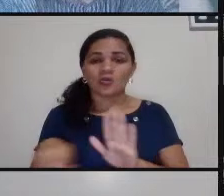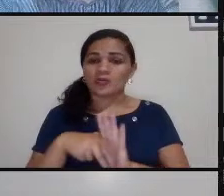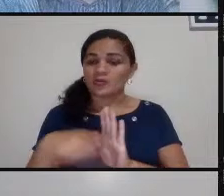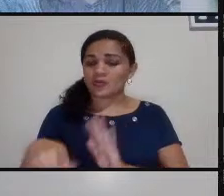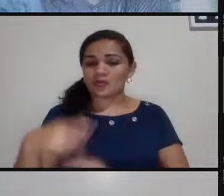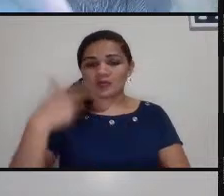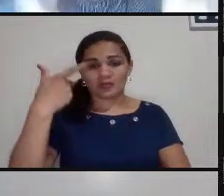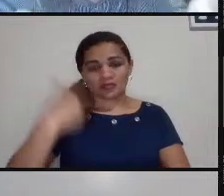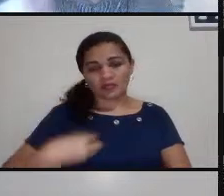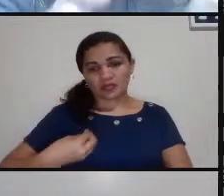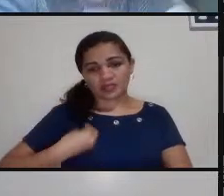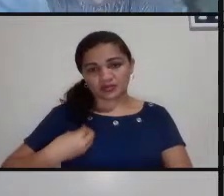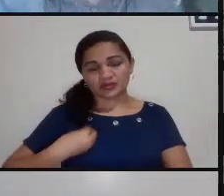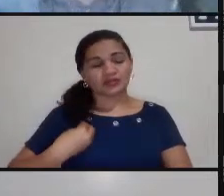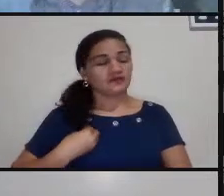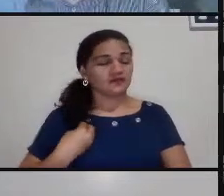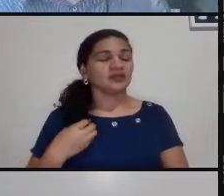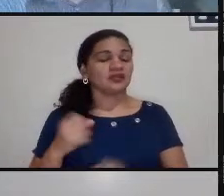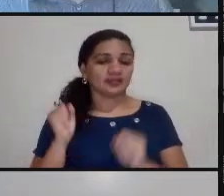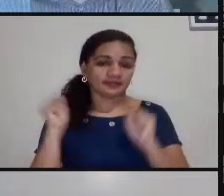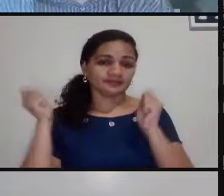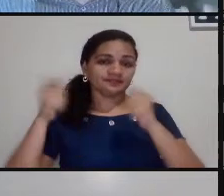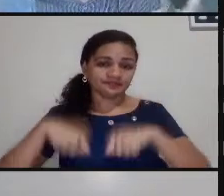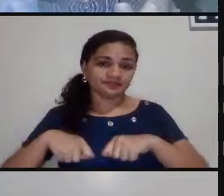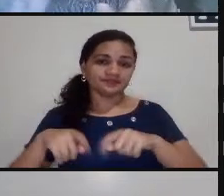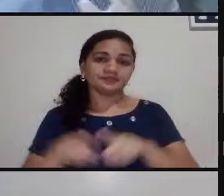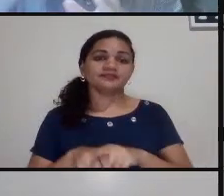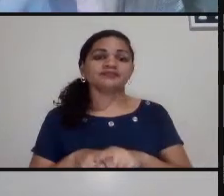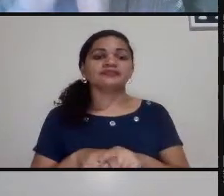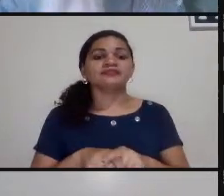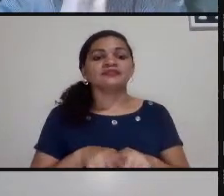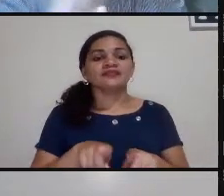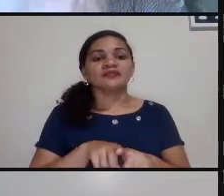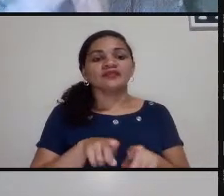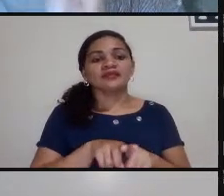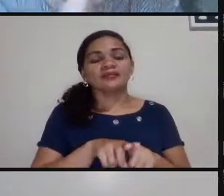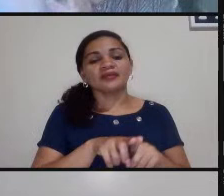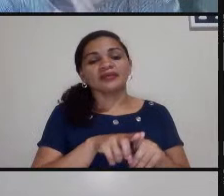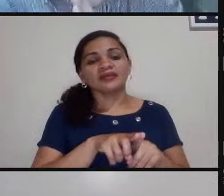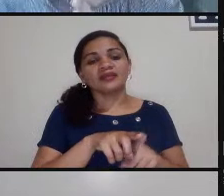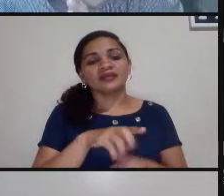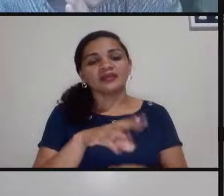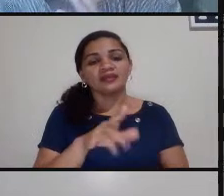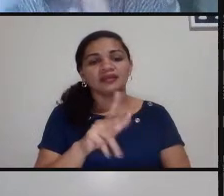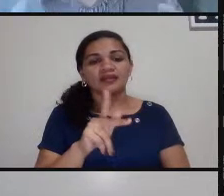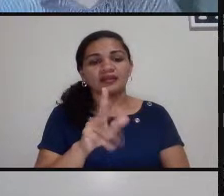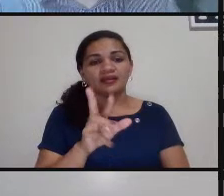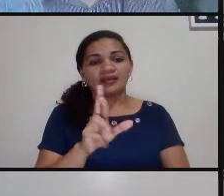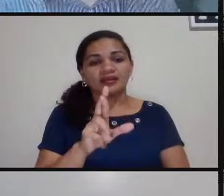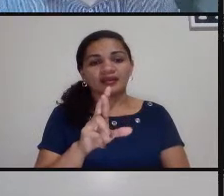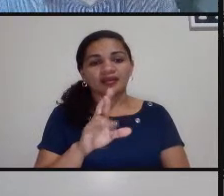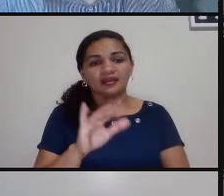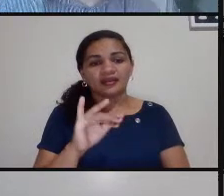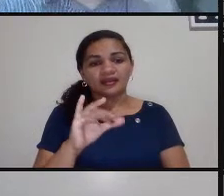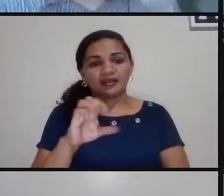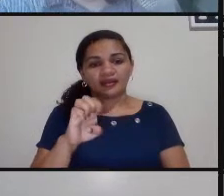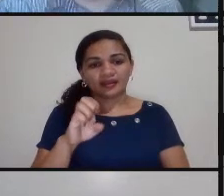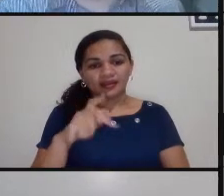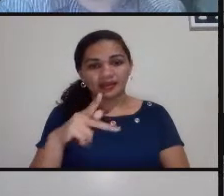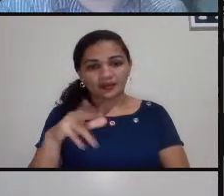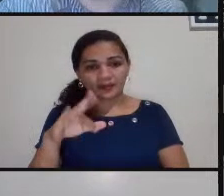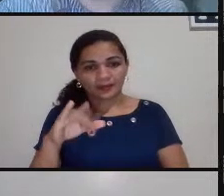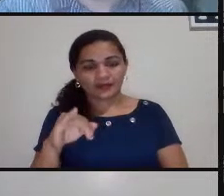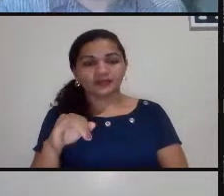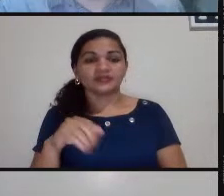cara o chamado essa de compras ele te traz esse guia né se Norte de como utilizar esses o DS